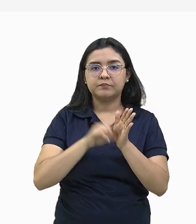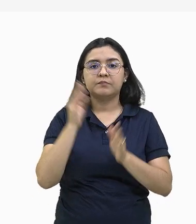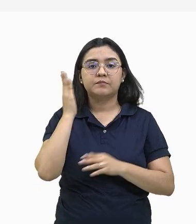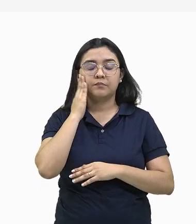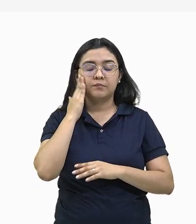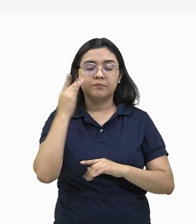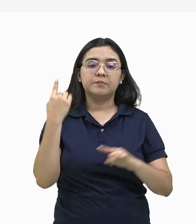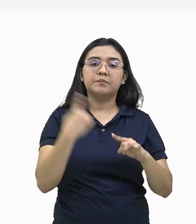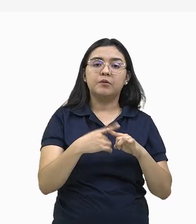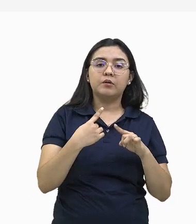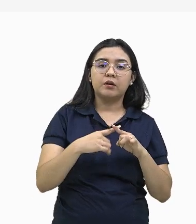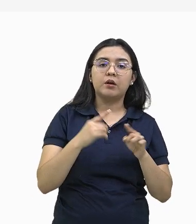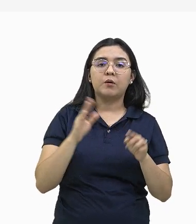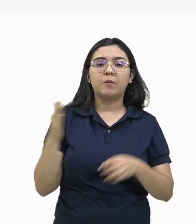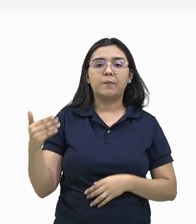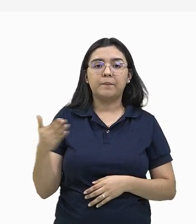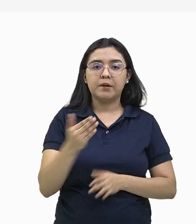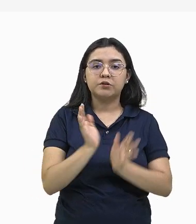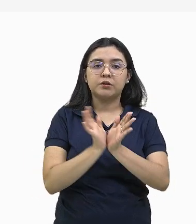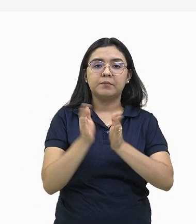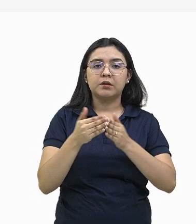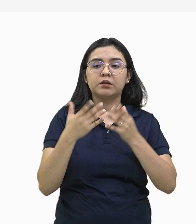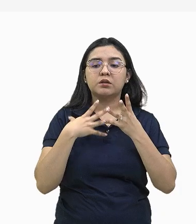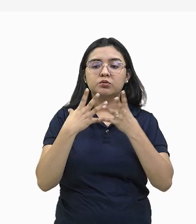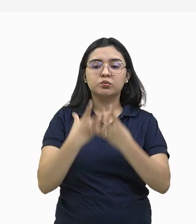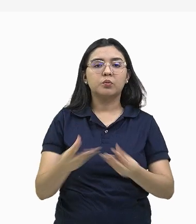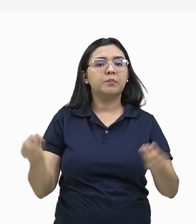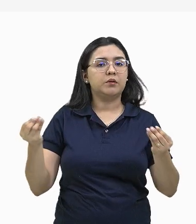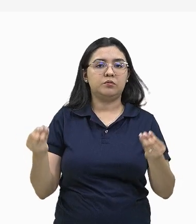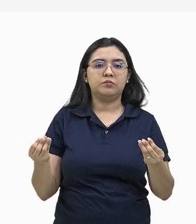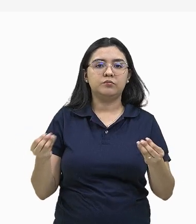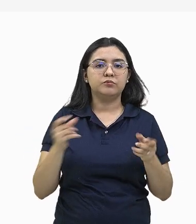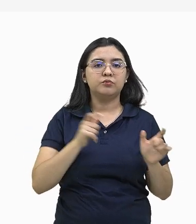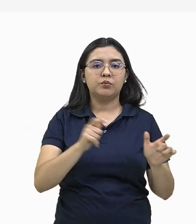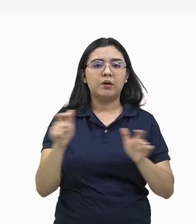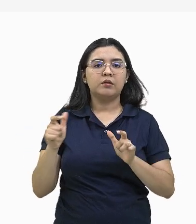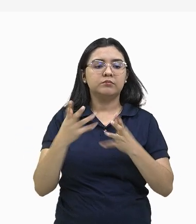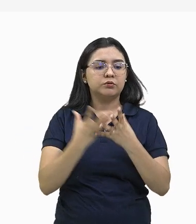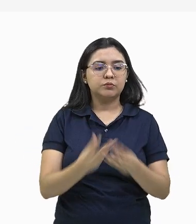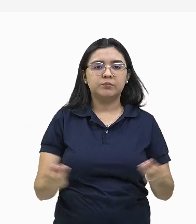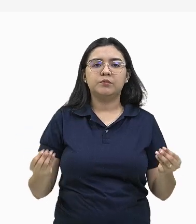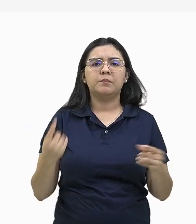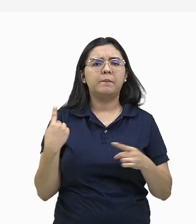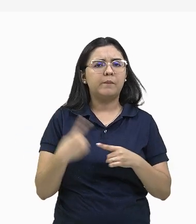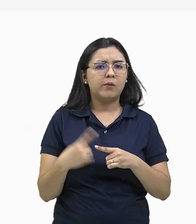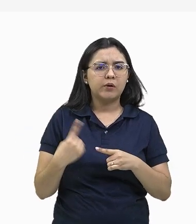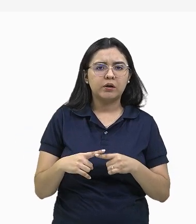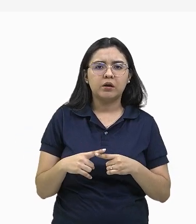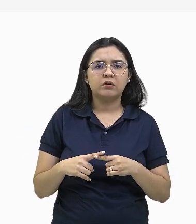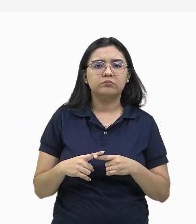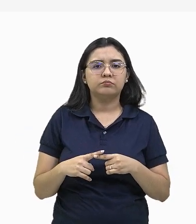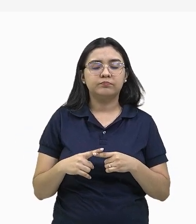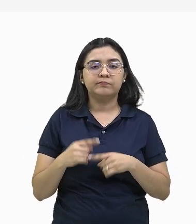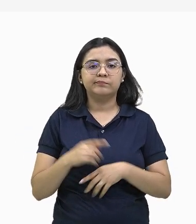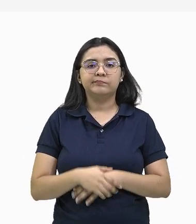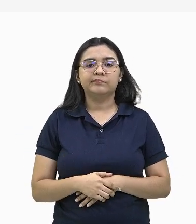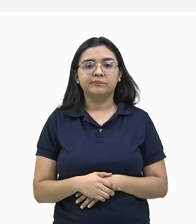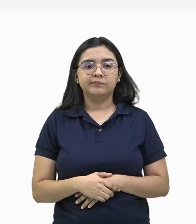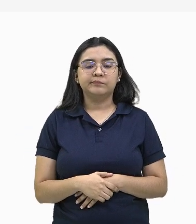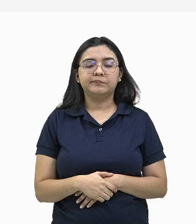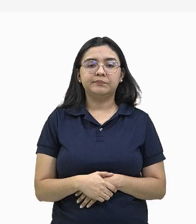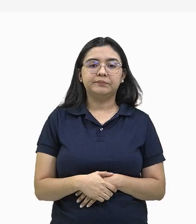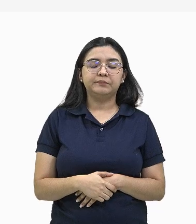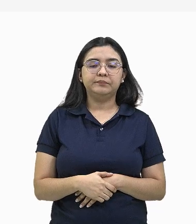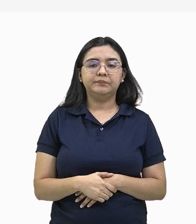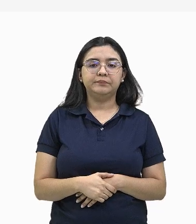porquê que o tambaqui, por exemplo, ele está sumindo dos rios de uma determinada região. Qual é a razão, qual é o motivo, qual é o fator